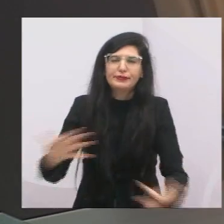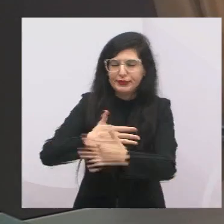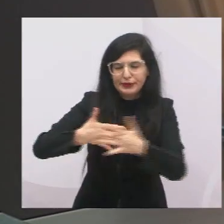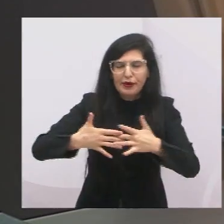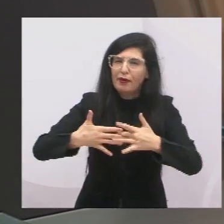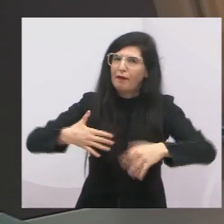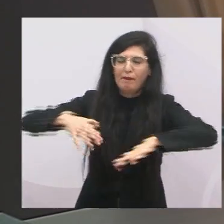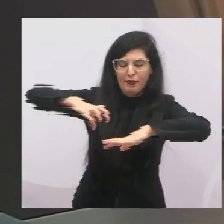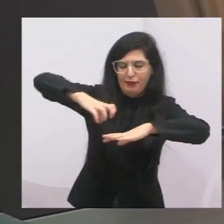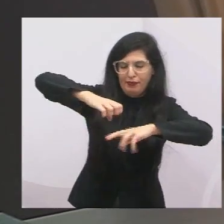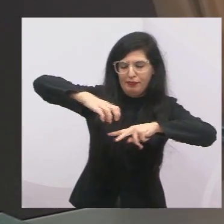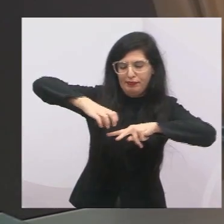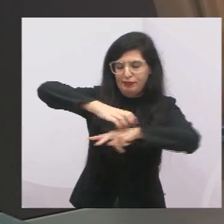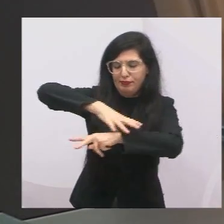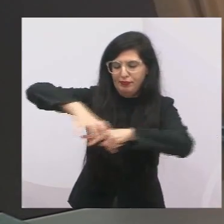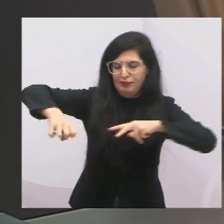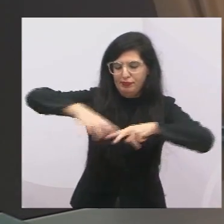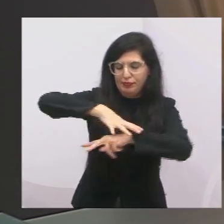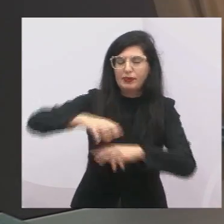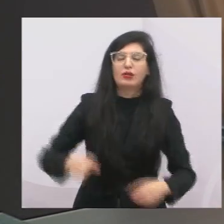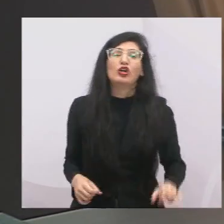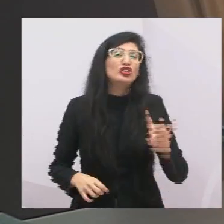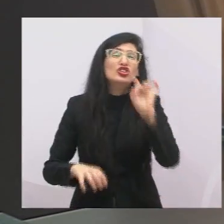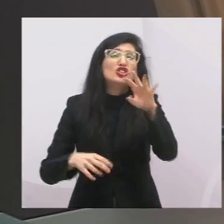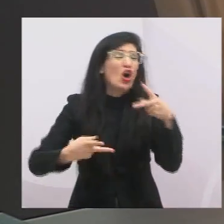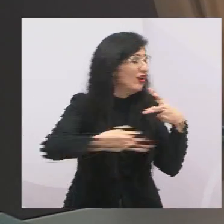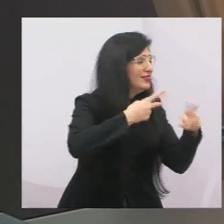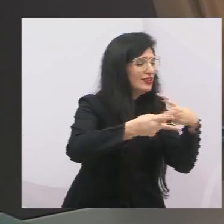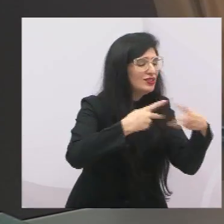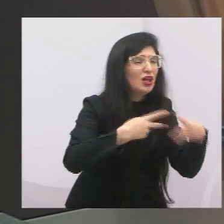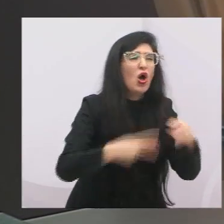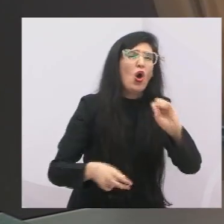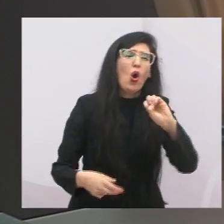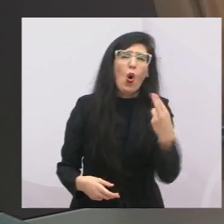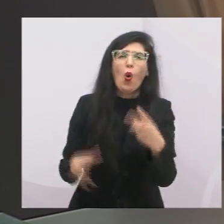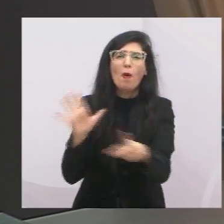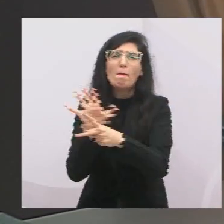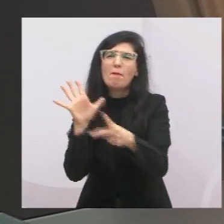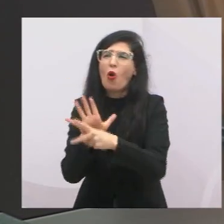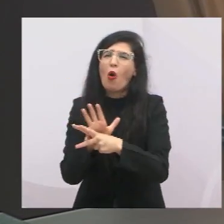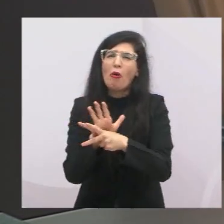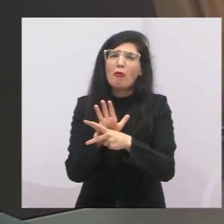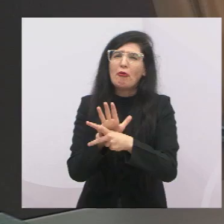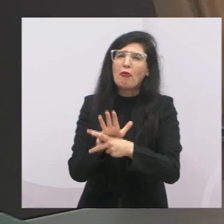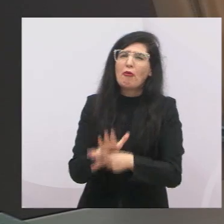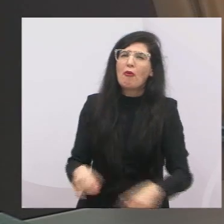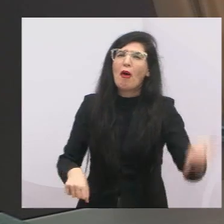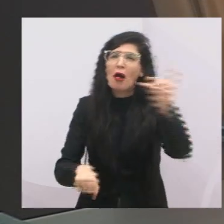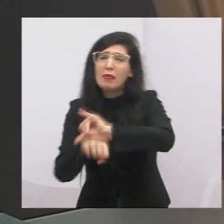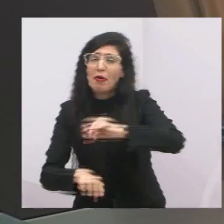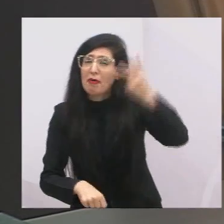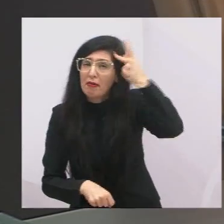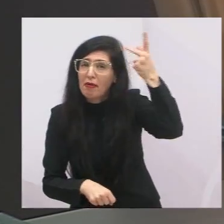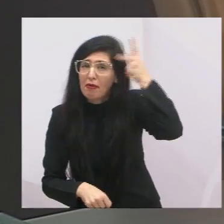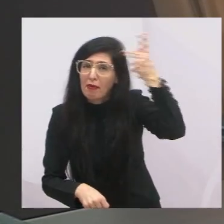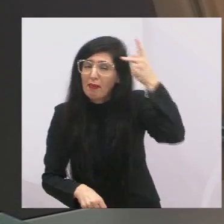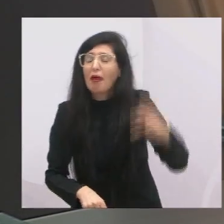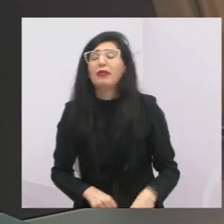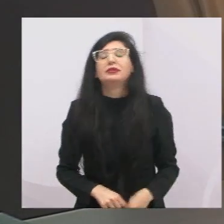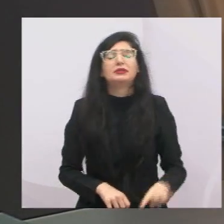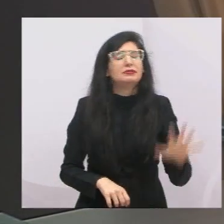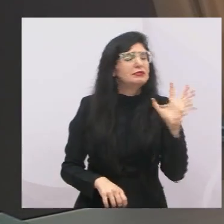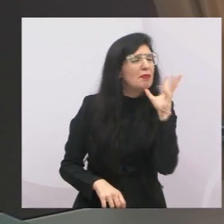Santa Casa de São José dos Campos ou no Hospital do Servidor Municipal, ou a cirurgia, é um prazo muito